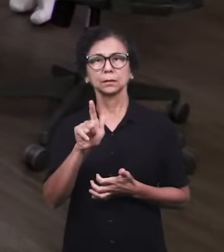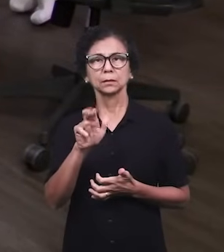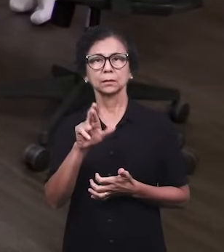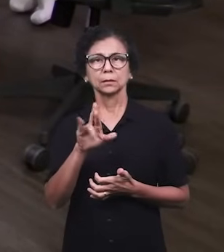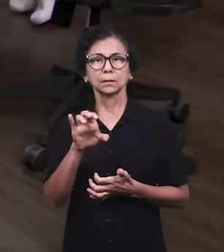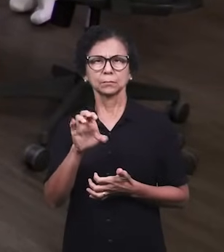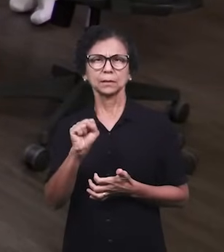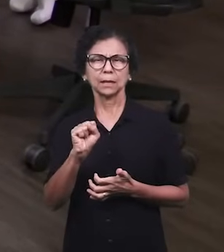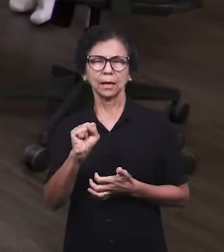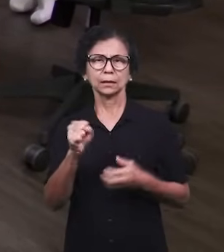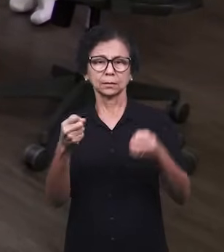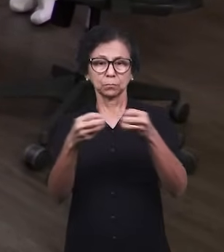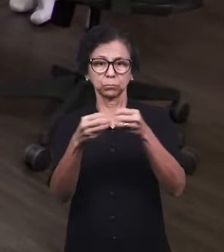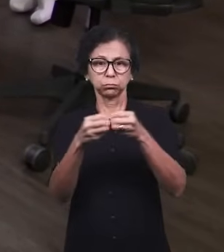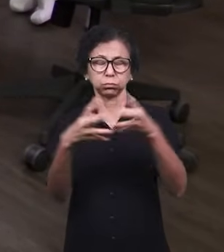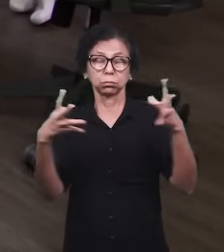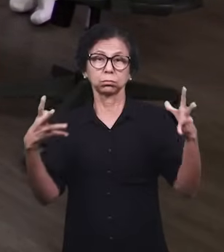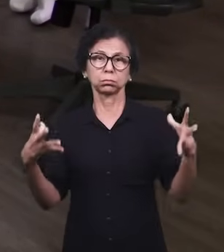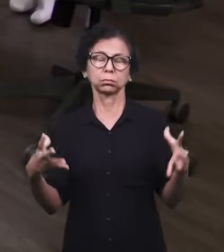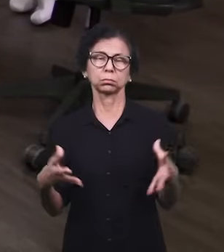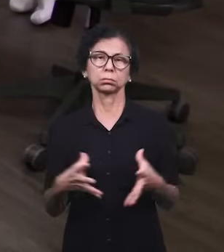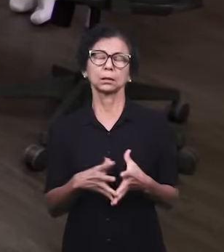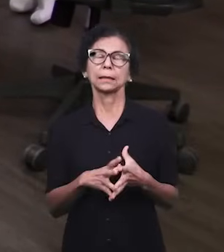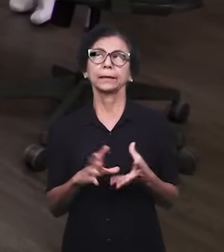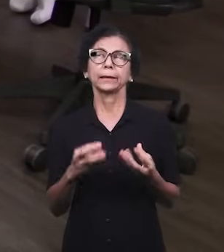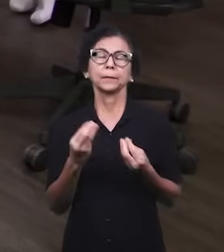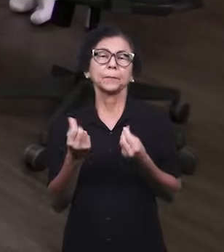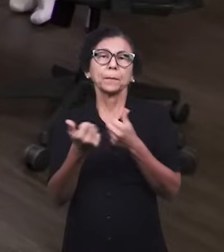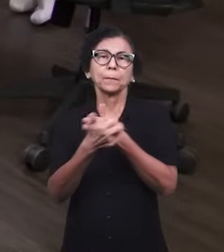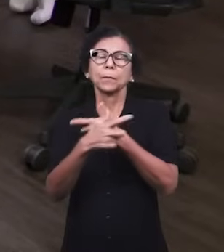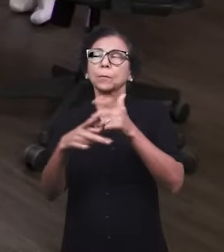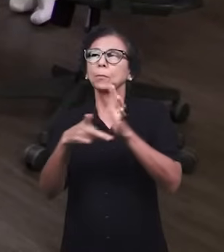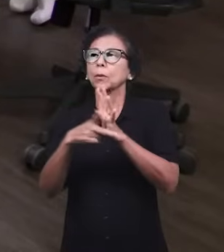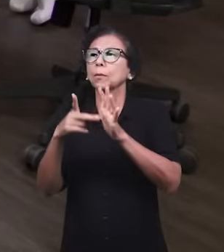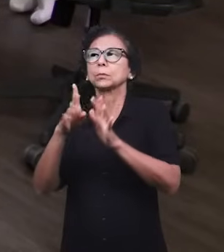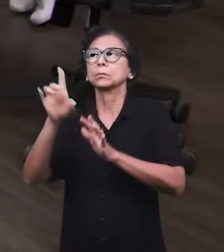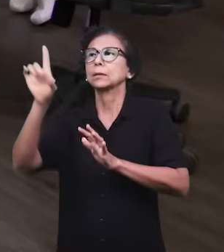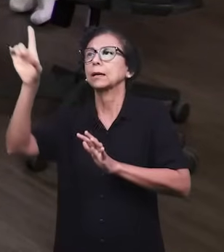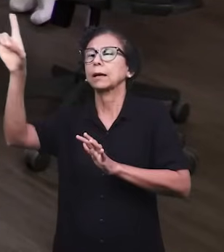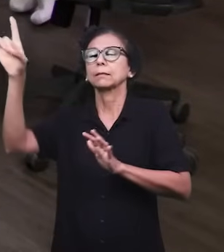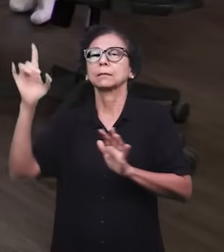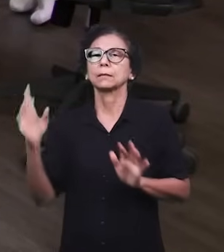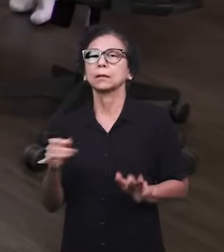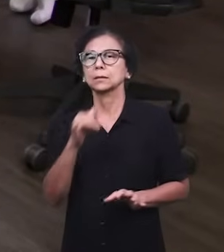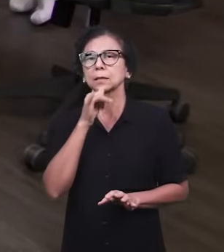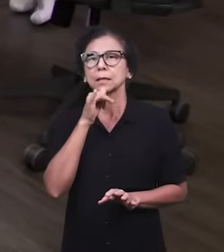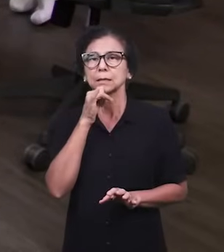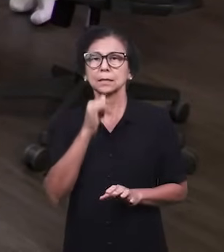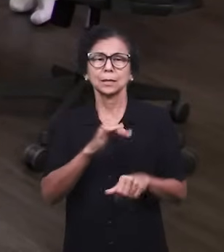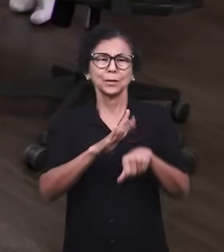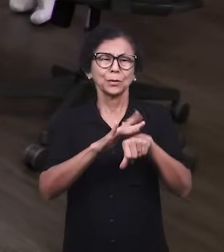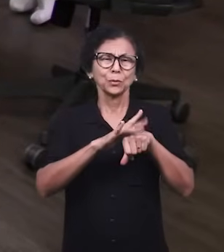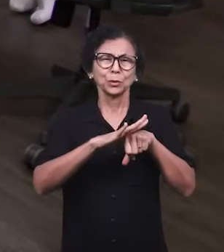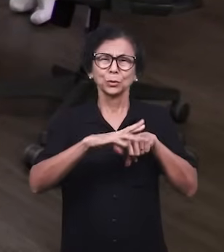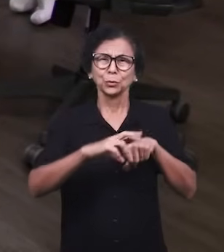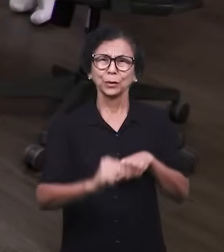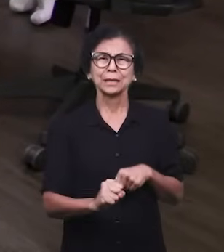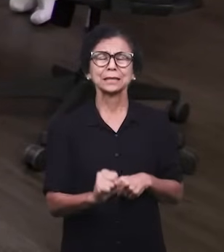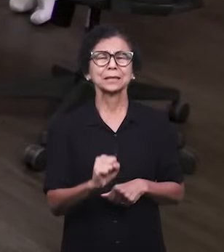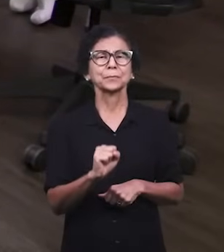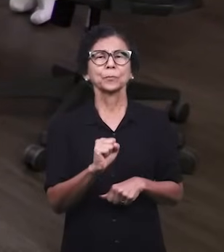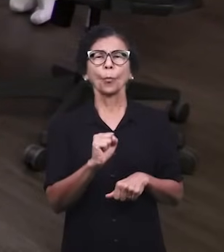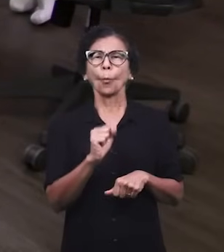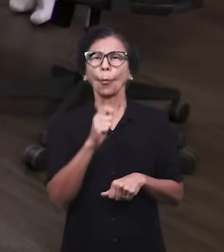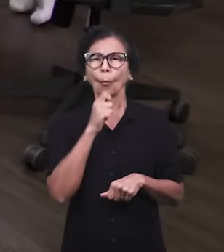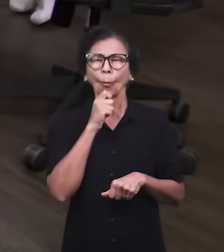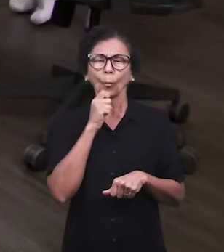né? A maravilha ou milagre é sempre relacionado a uma doença, por exemplo, incurável. É o